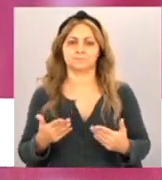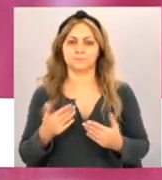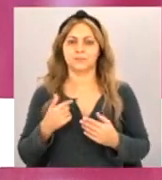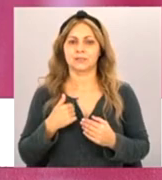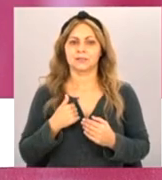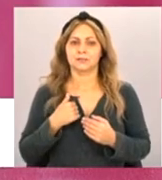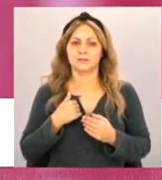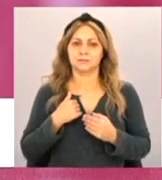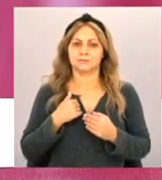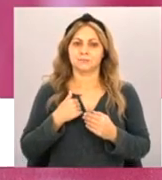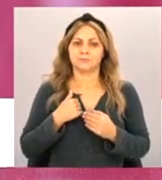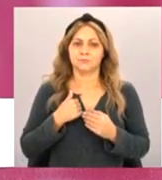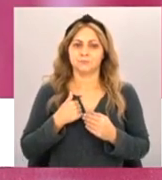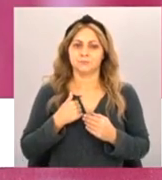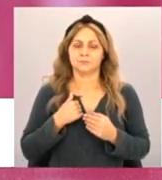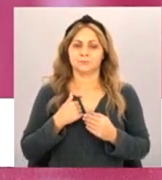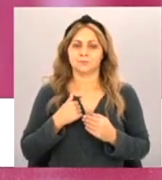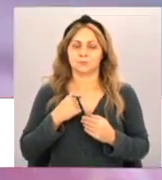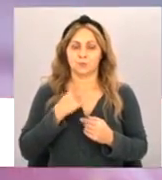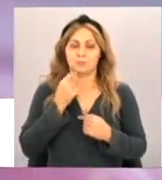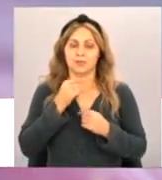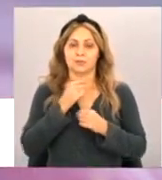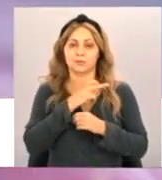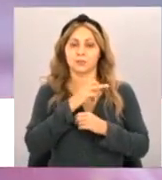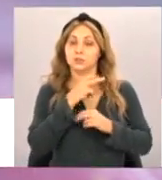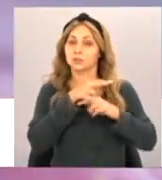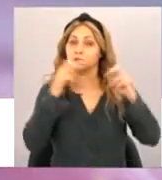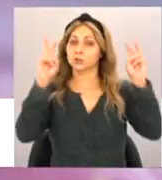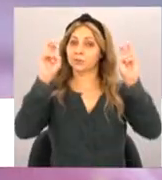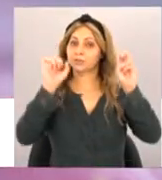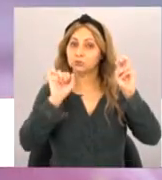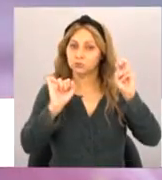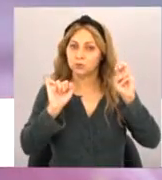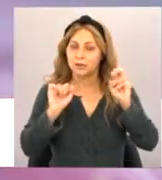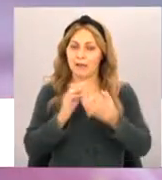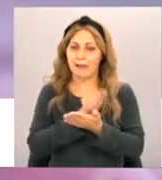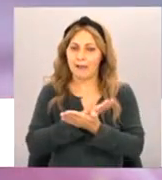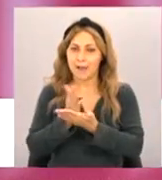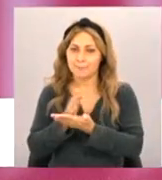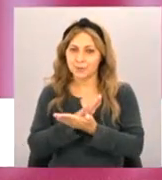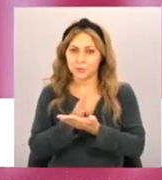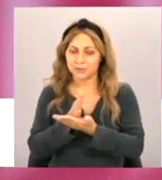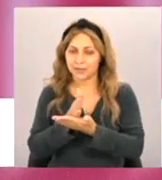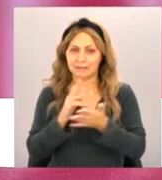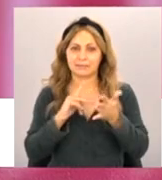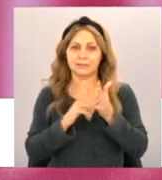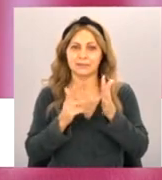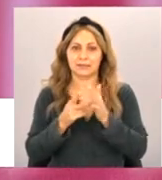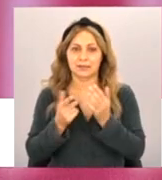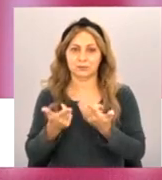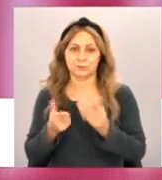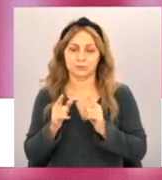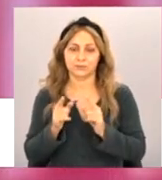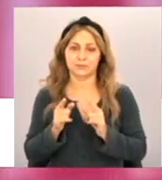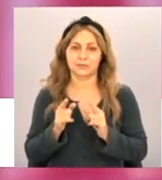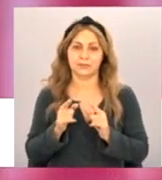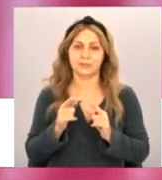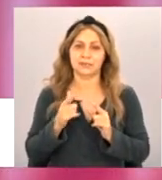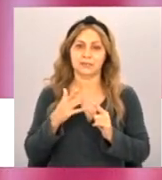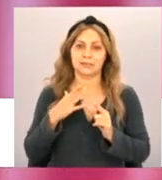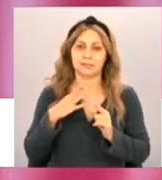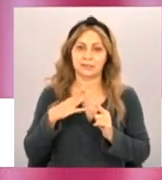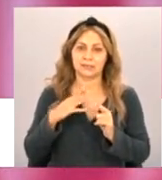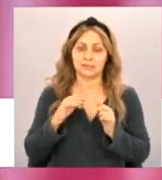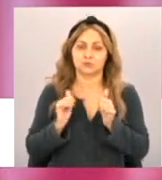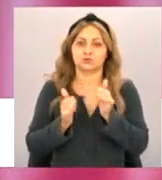ser certa forma e agora vou utilizar uma expressão que é do Rui Tavares a ambiguidade estratégica do livro que concorre com e ao